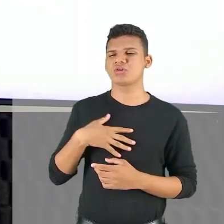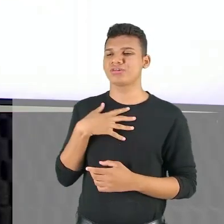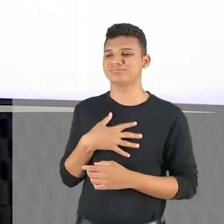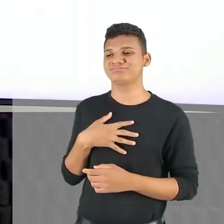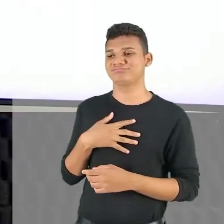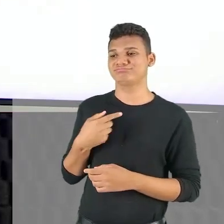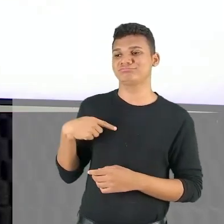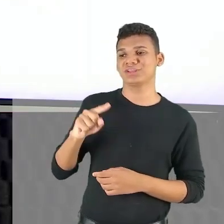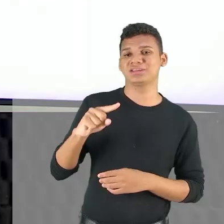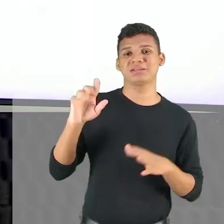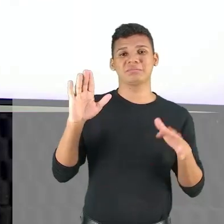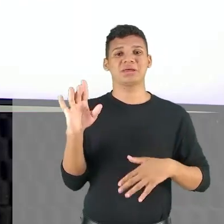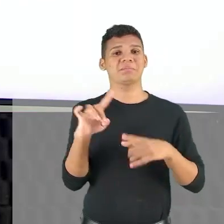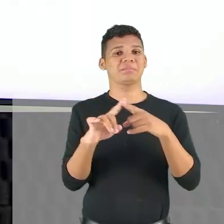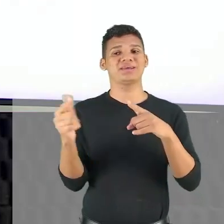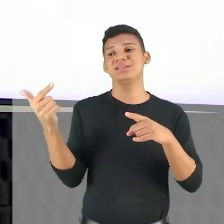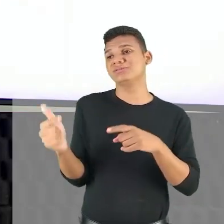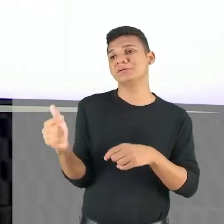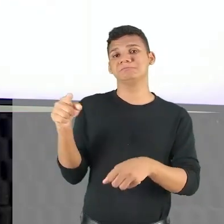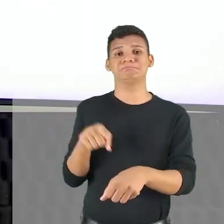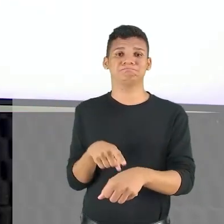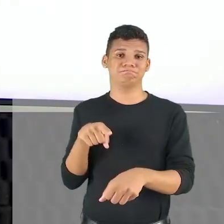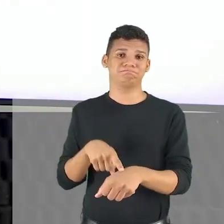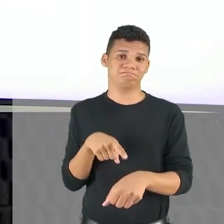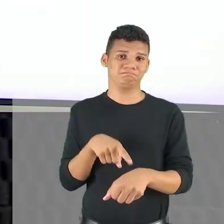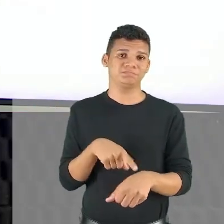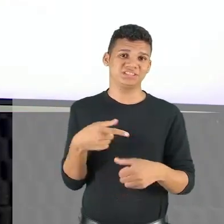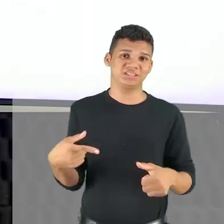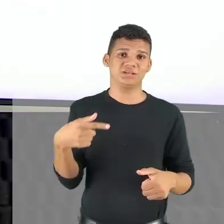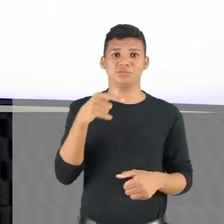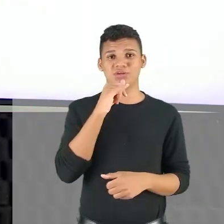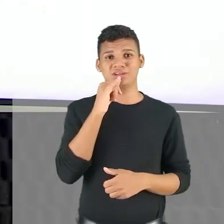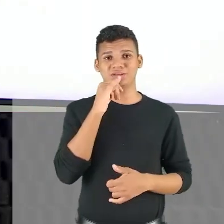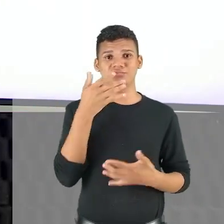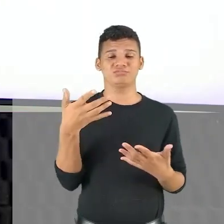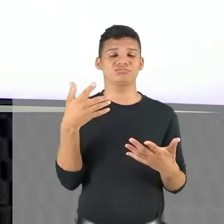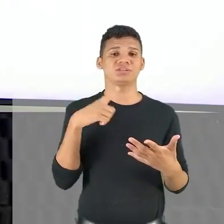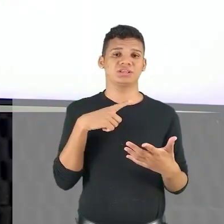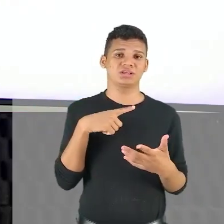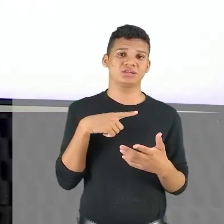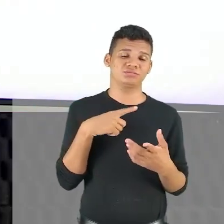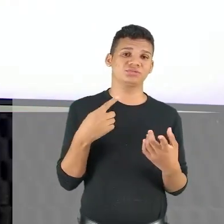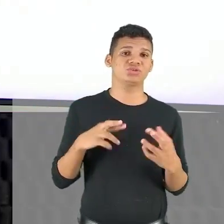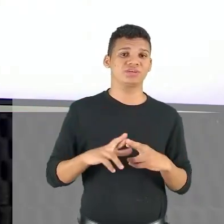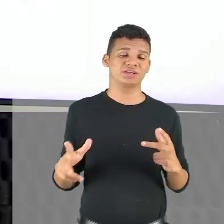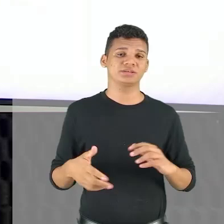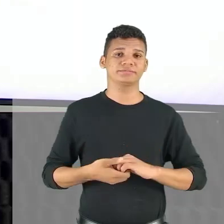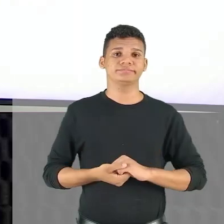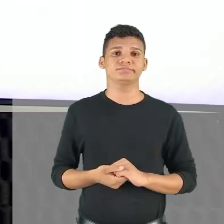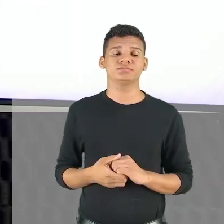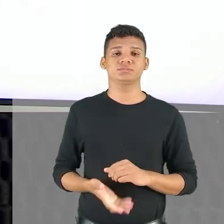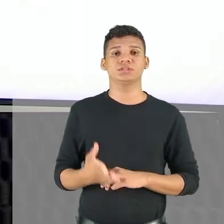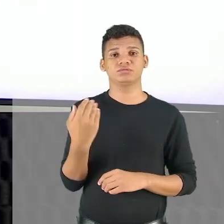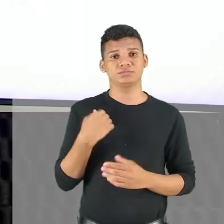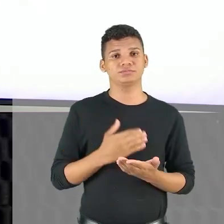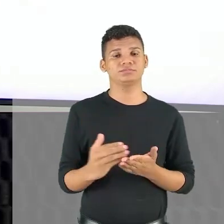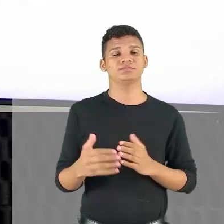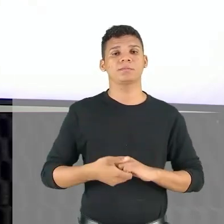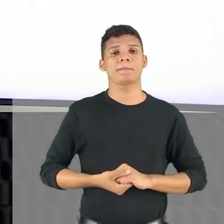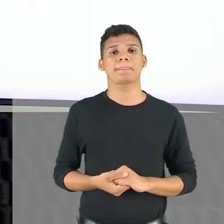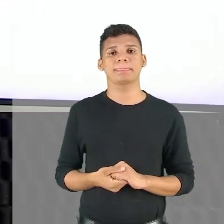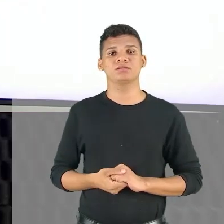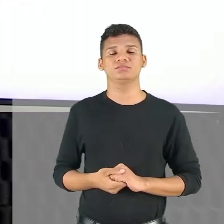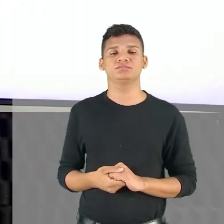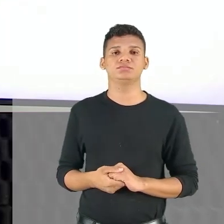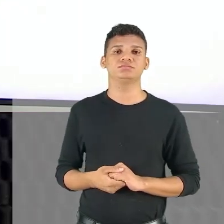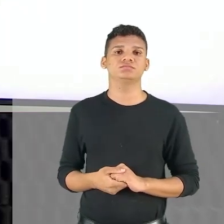tempo. Não é isso? Então, uma conjunção que expressa aí uma oposição, uma adversidade, tá? Então, bora lá.